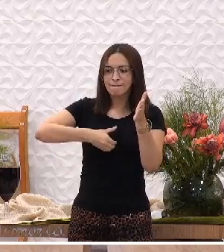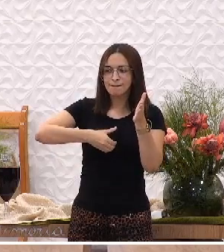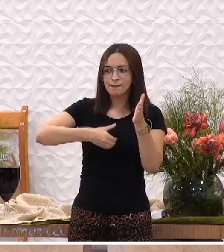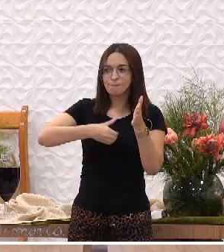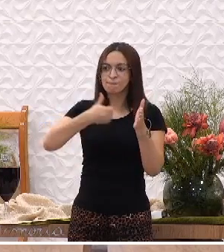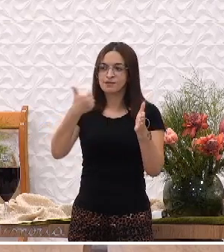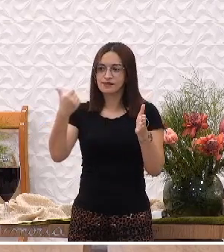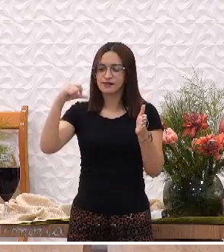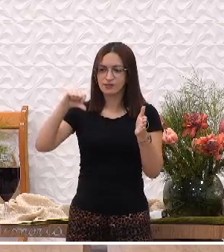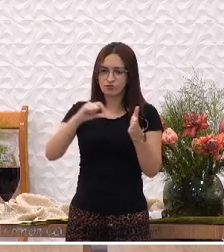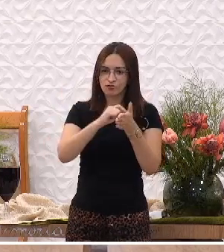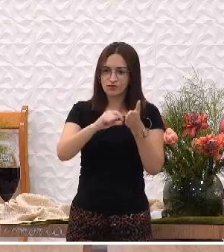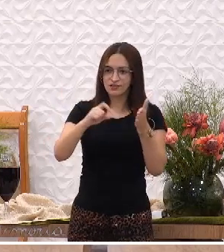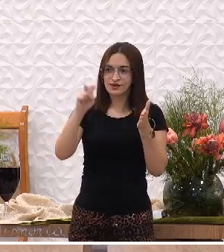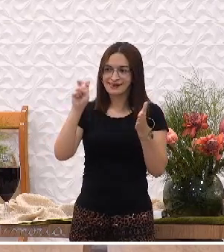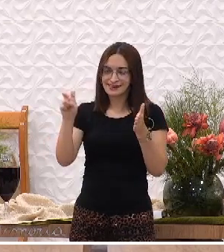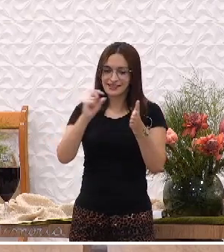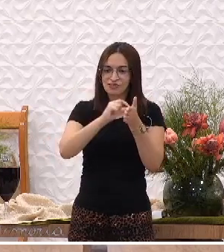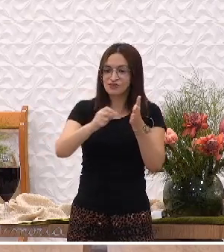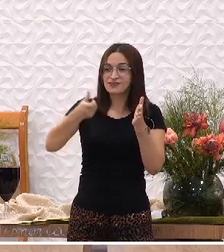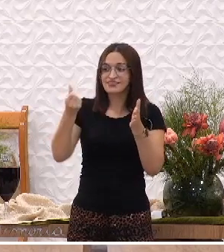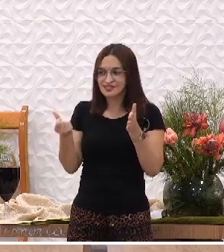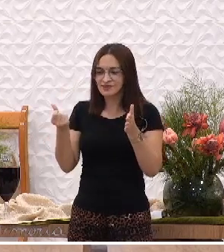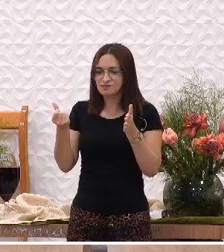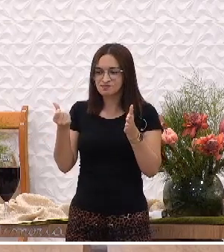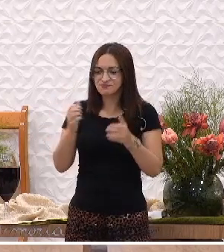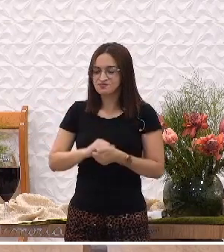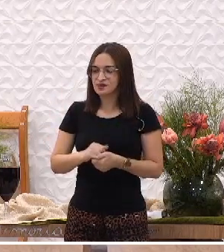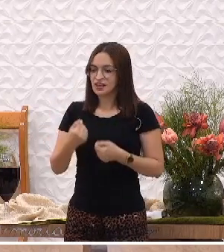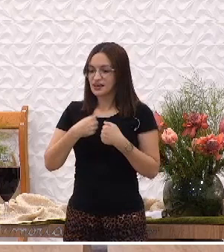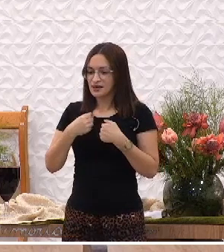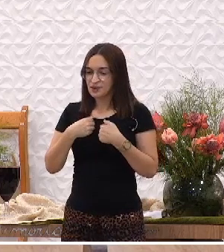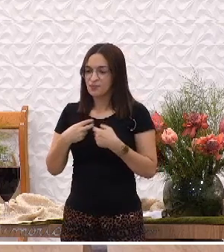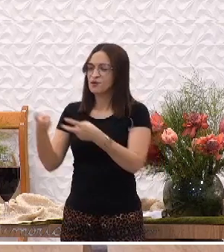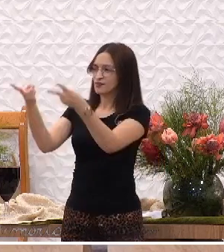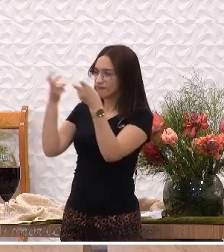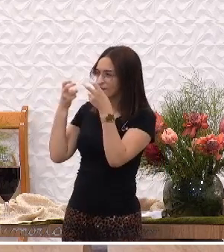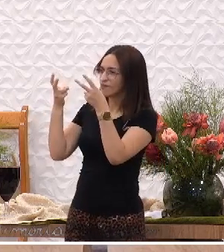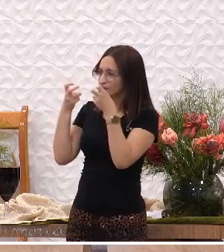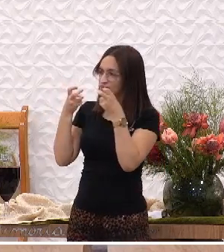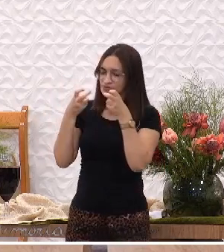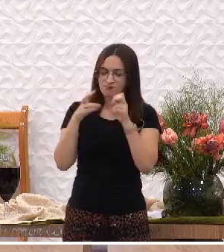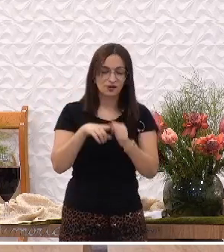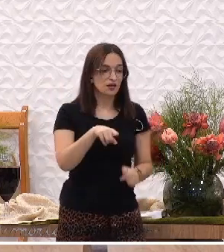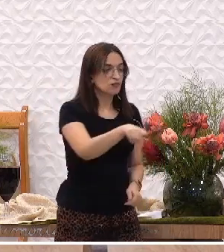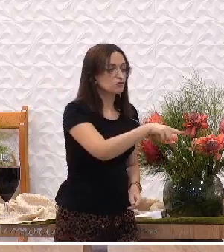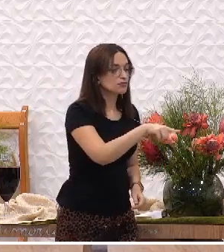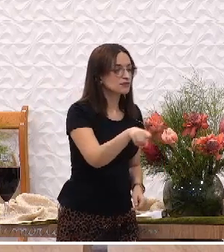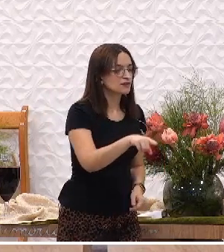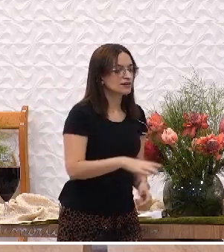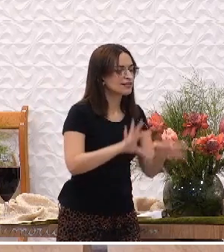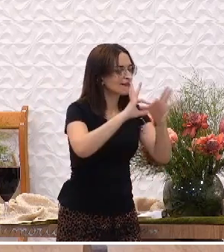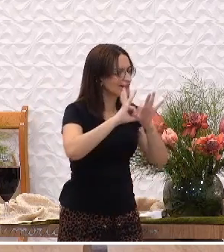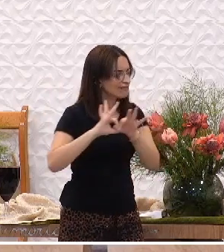6. Agora, pois, se ouvirem atentamente a minha voz e guardarem a minha aliança, vocês serão minha propriedade peculiar dentre todos